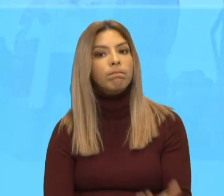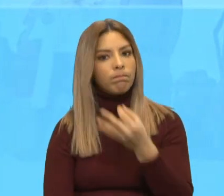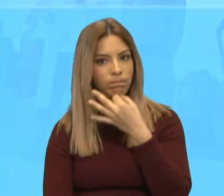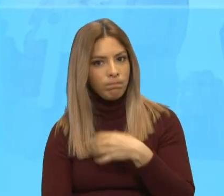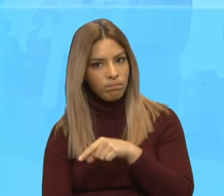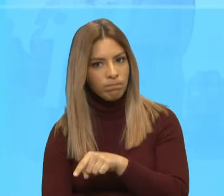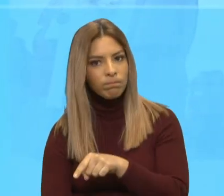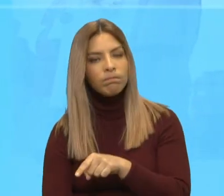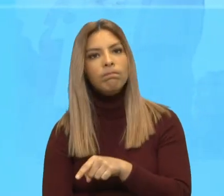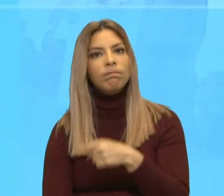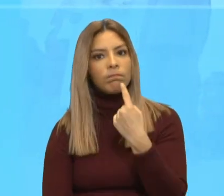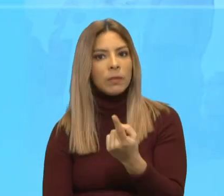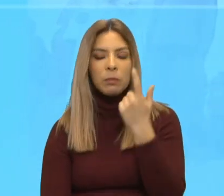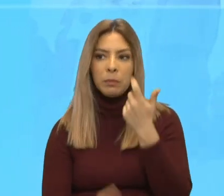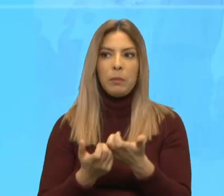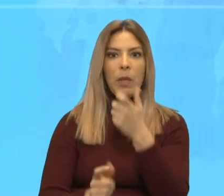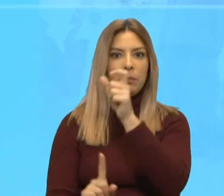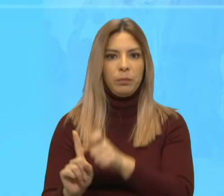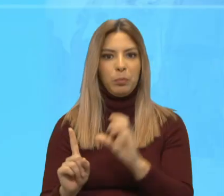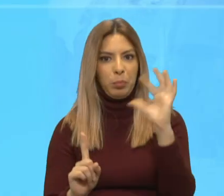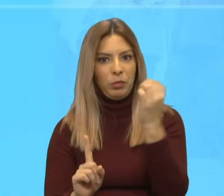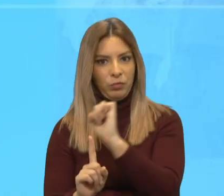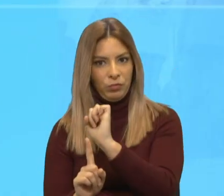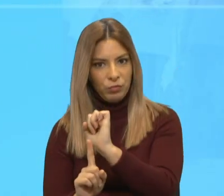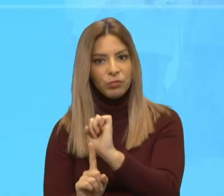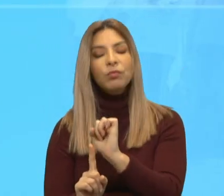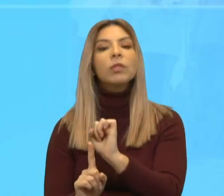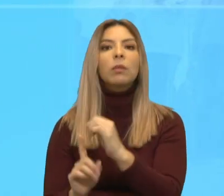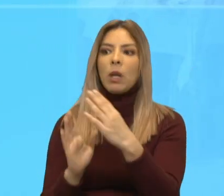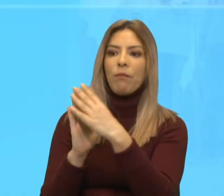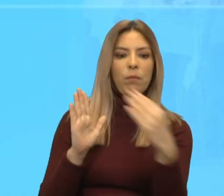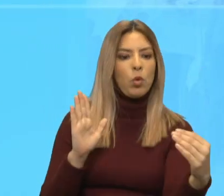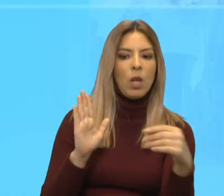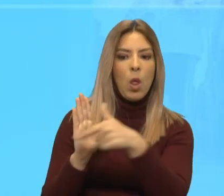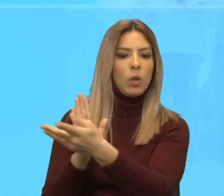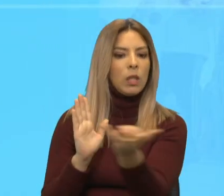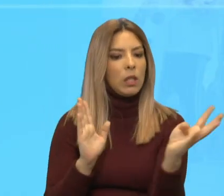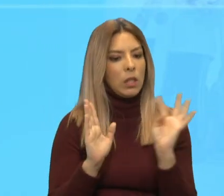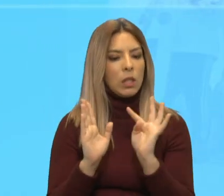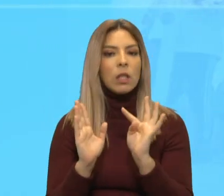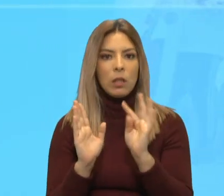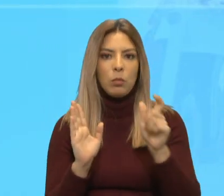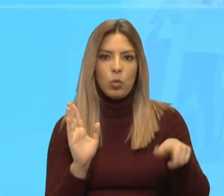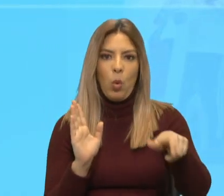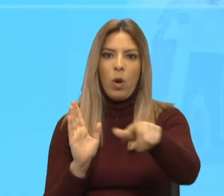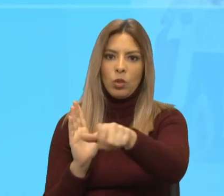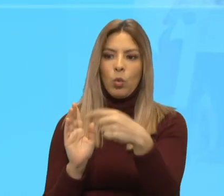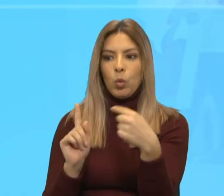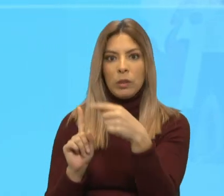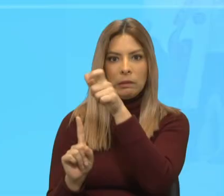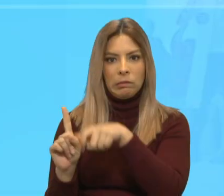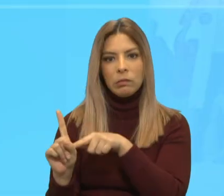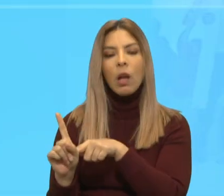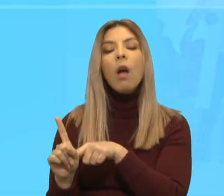sobretudo a sua relevância no país e como referência para toda a comunidade, portanto, a afirmação da Igreja Católica pode